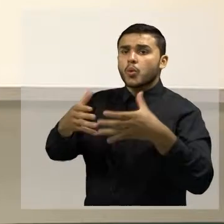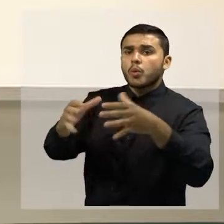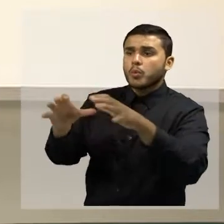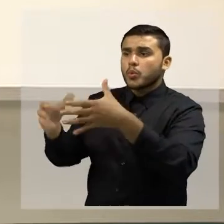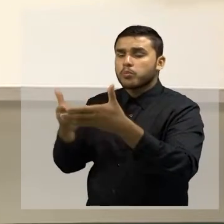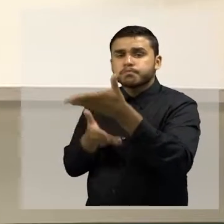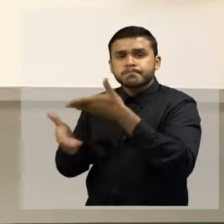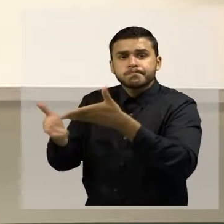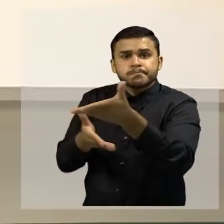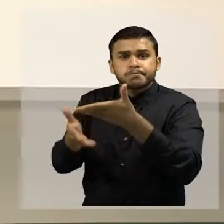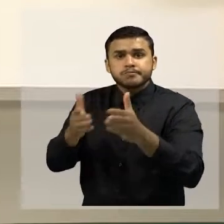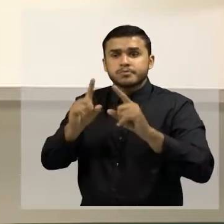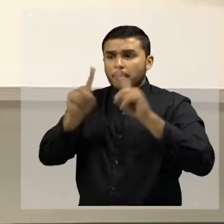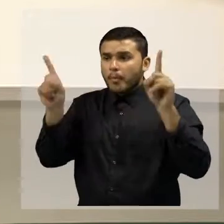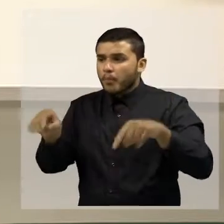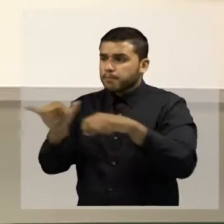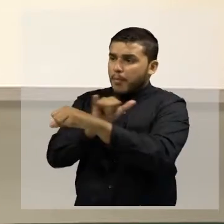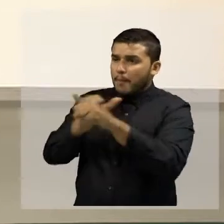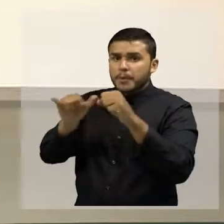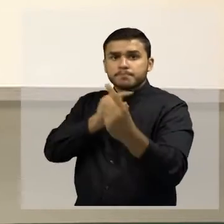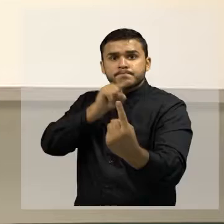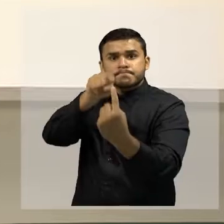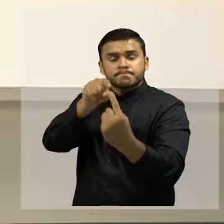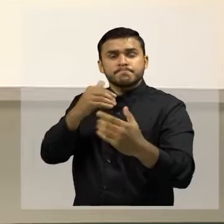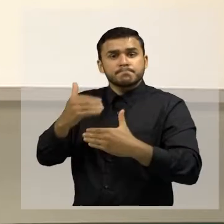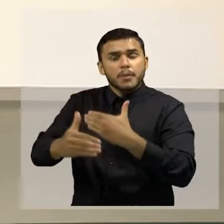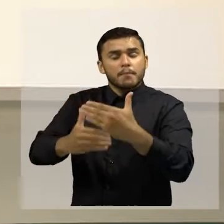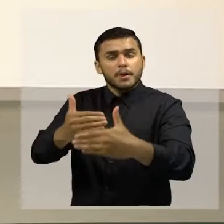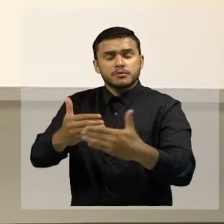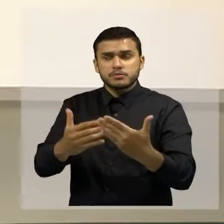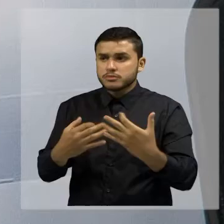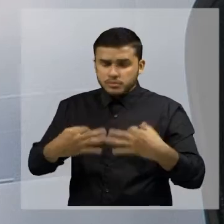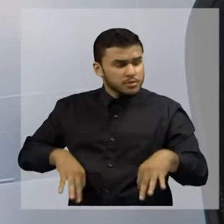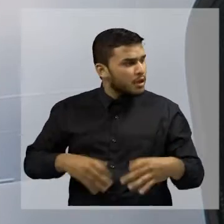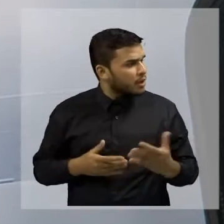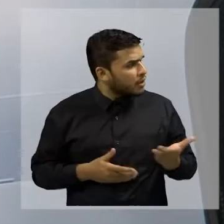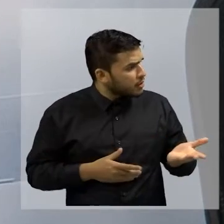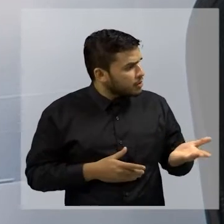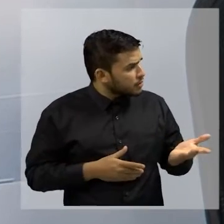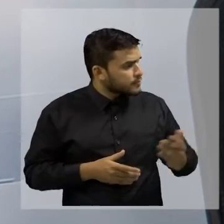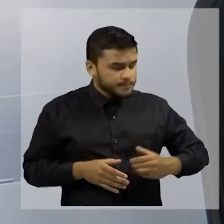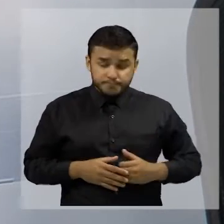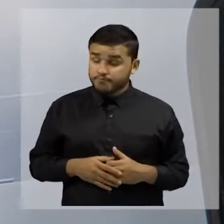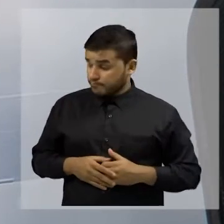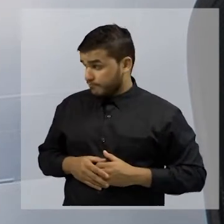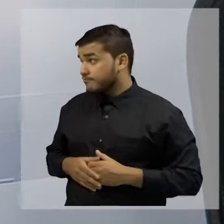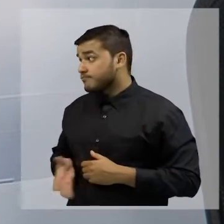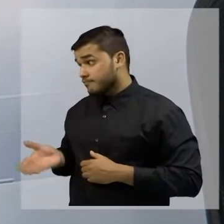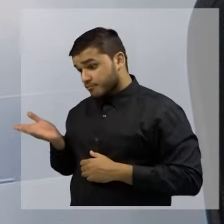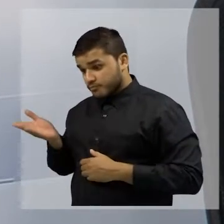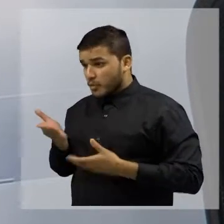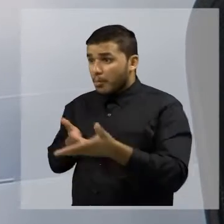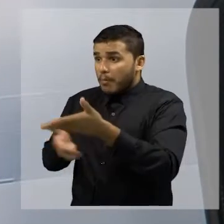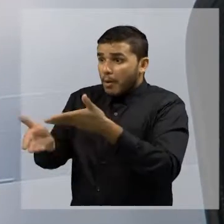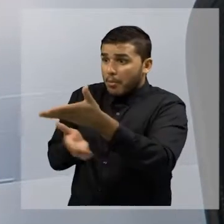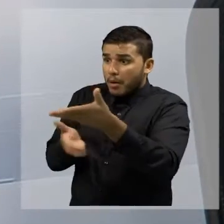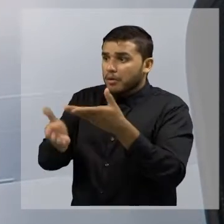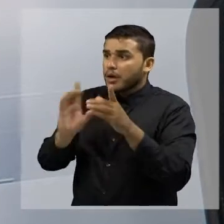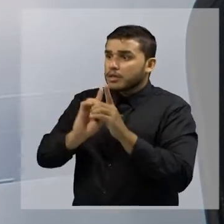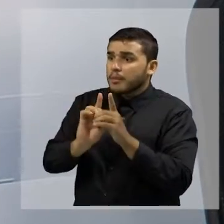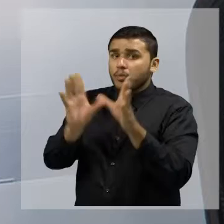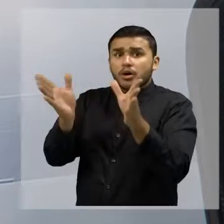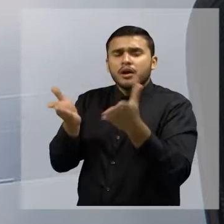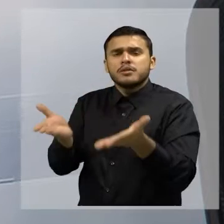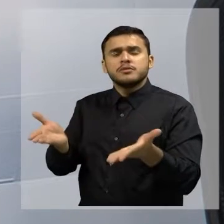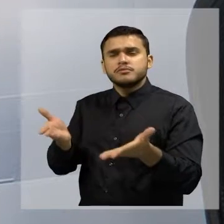públicas, de direcionar os passos seguintes. No sentido republicano, isso é um equívoco, isso não pode acontecer.